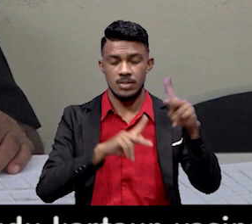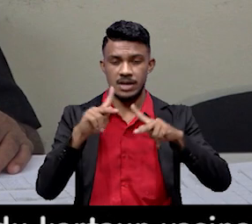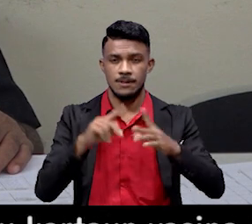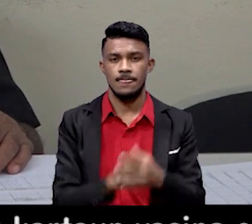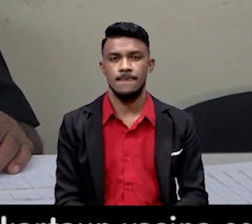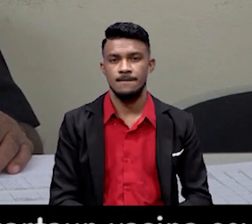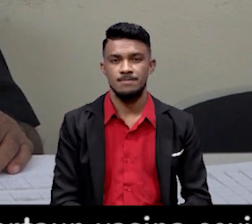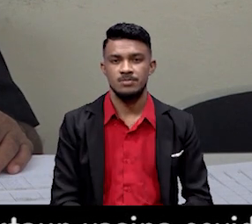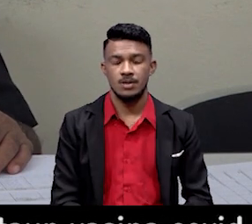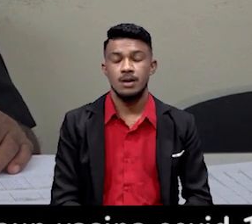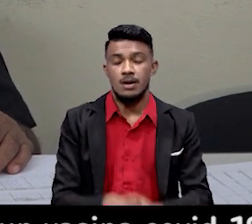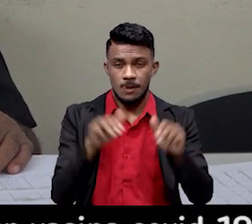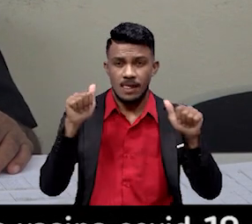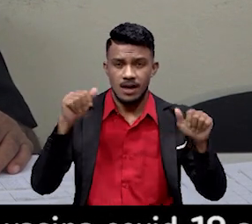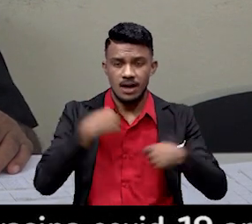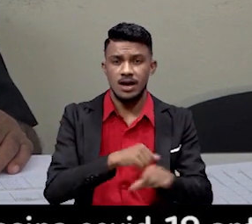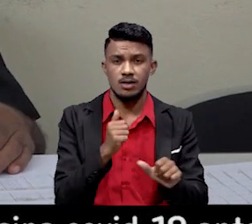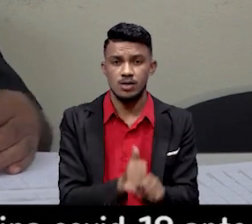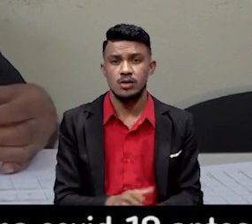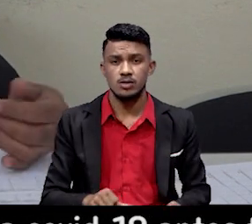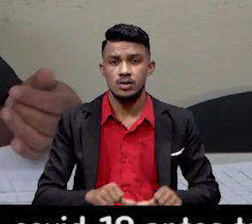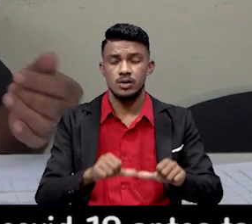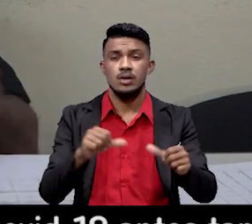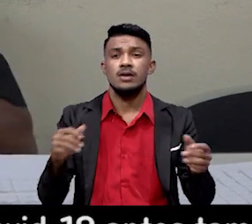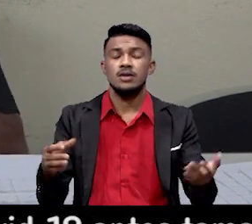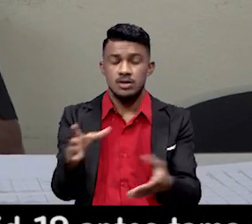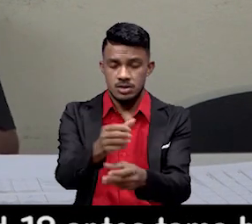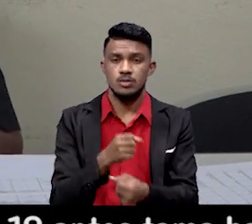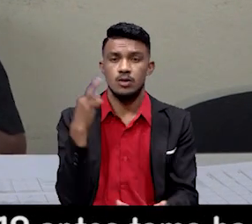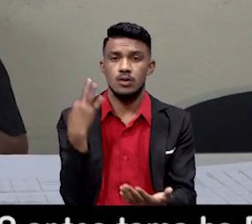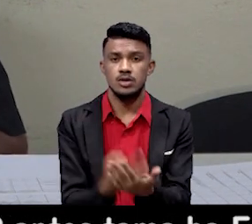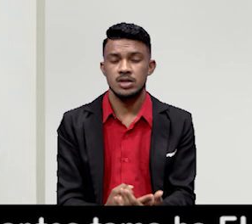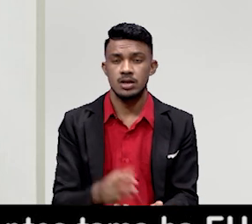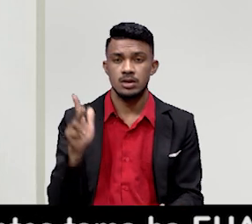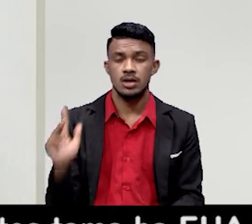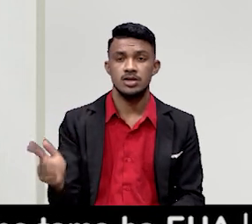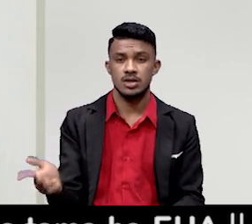e altura nem executa, o são valor